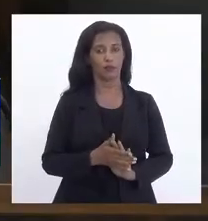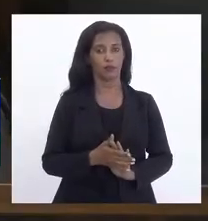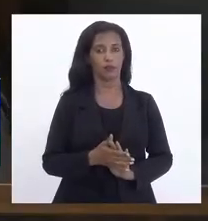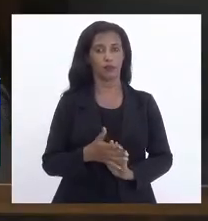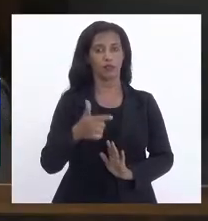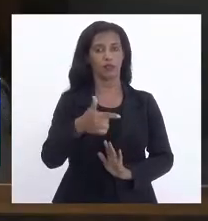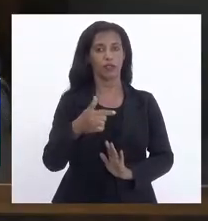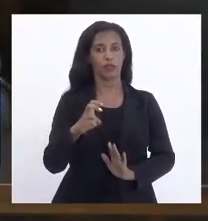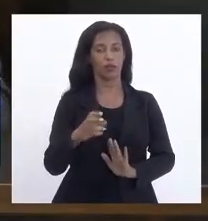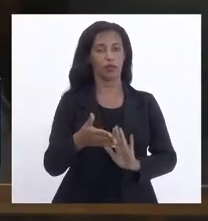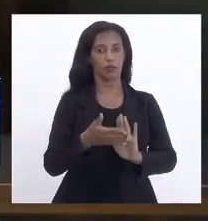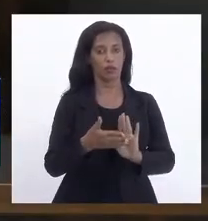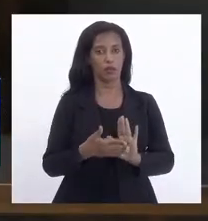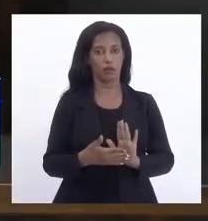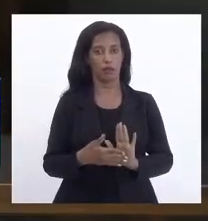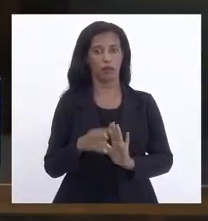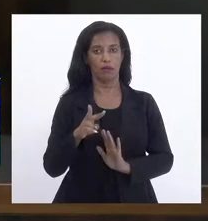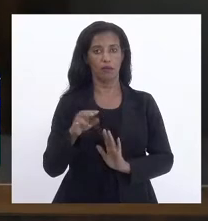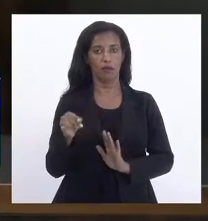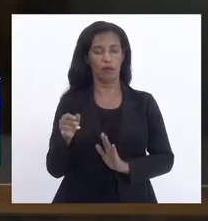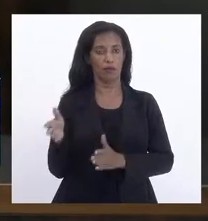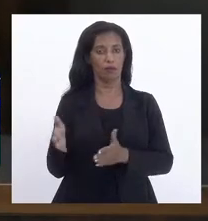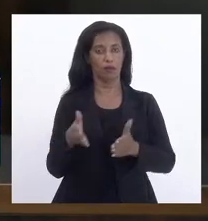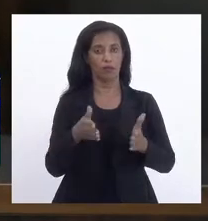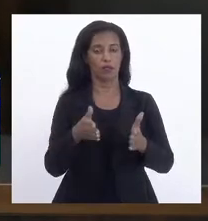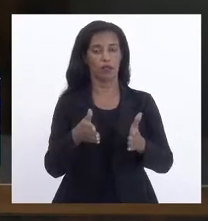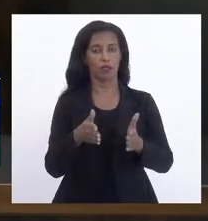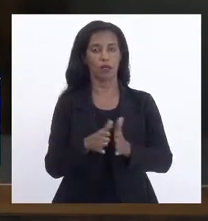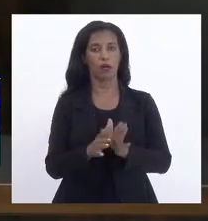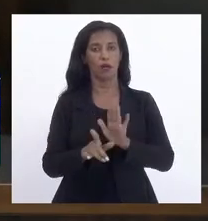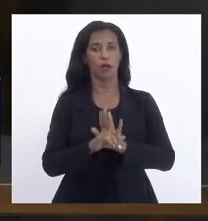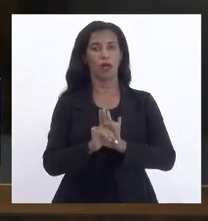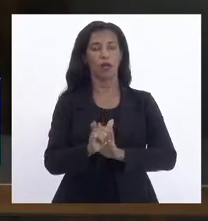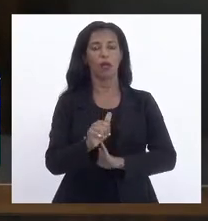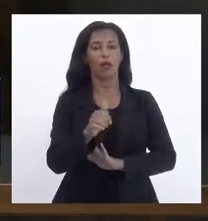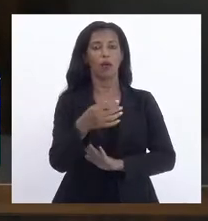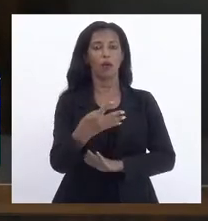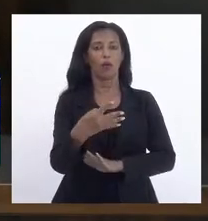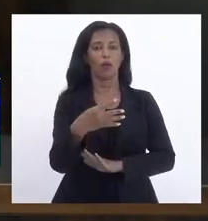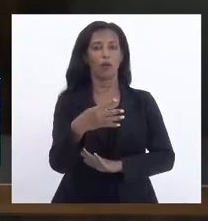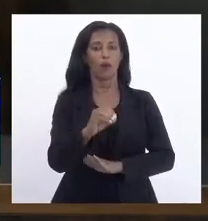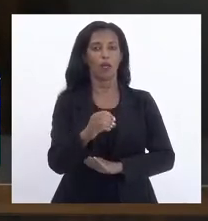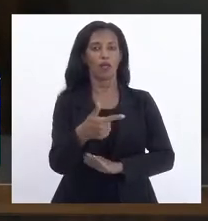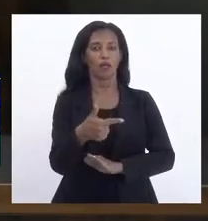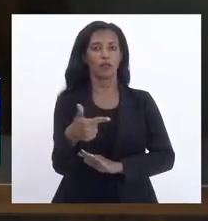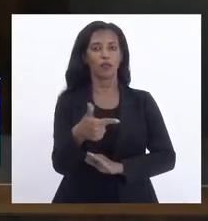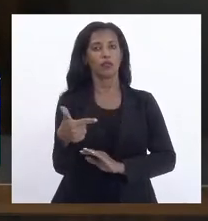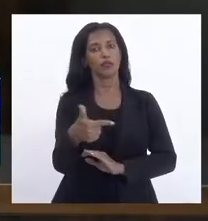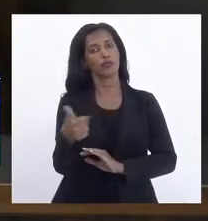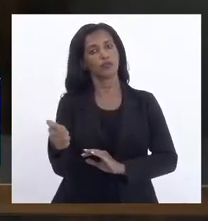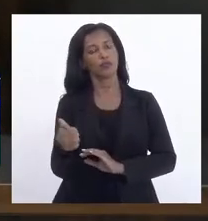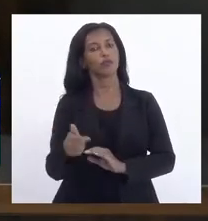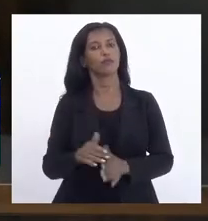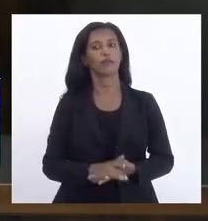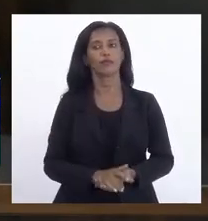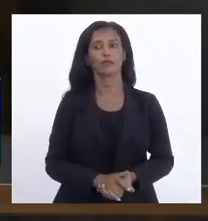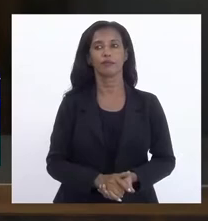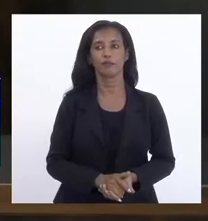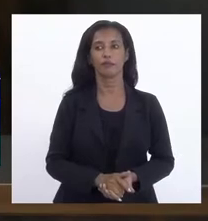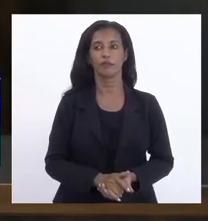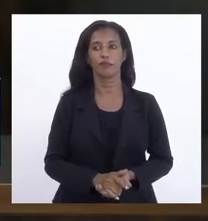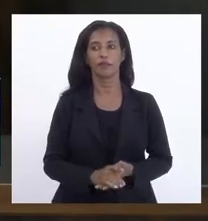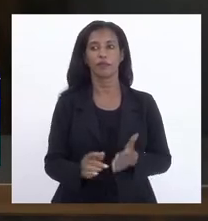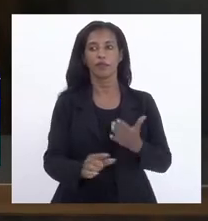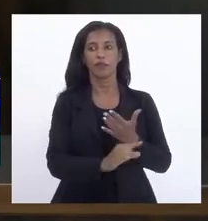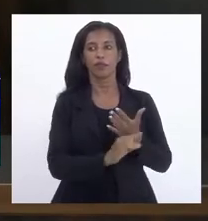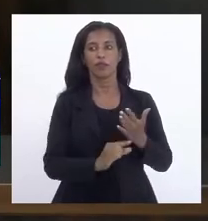da pauta. Veto parcial oposto ao projeto de lei número 4022 de 21, de